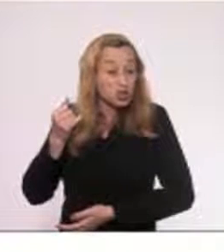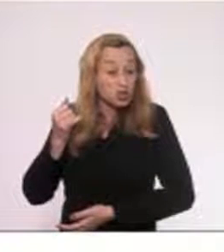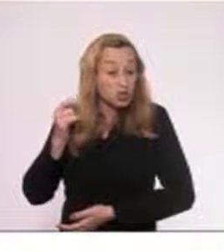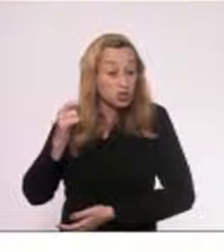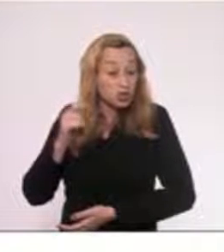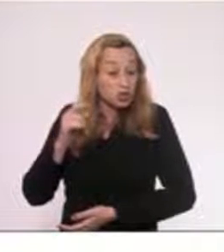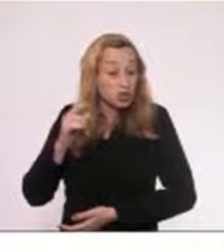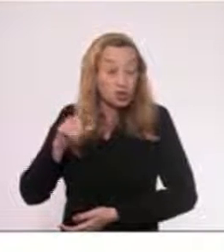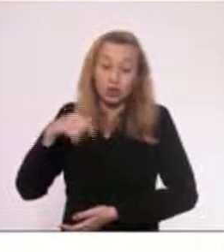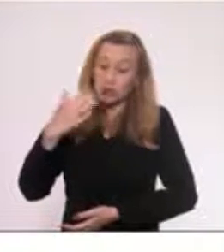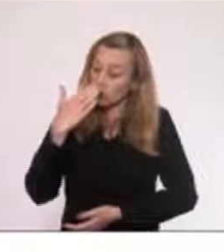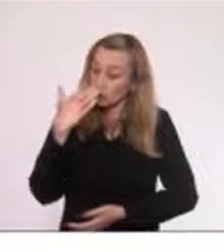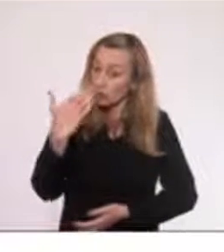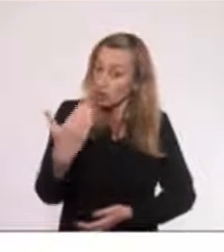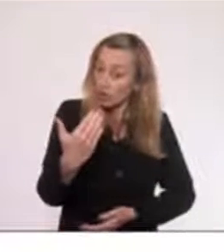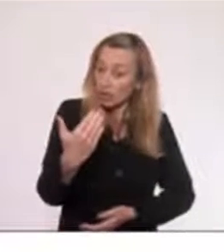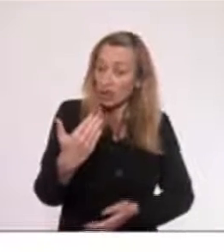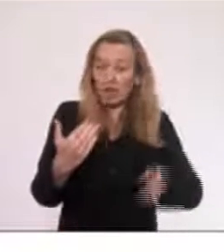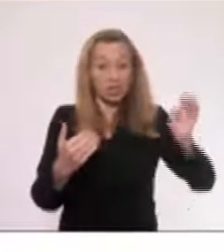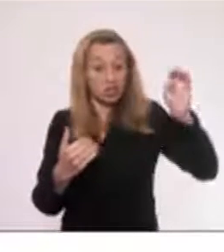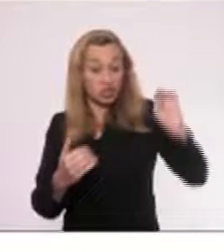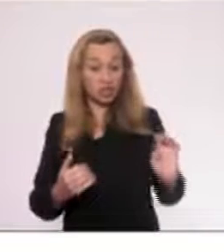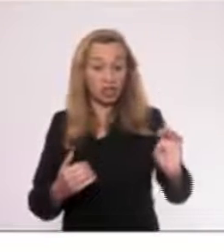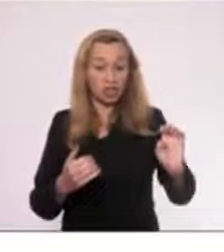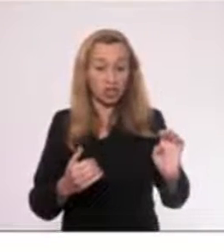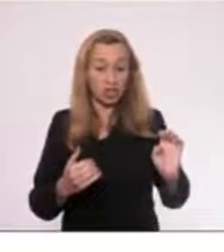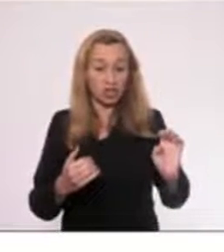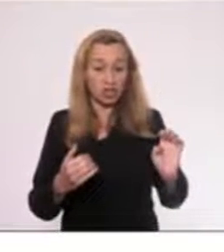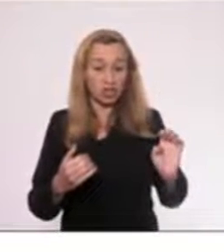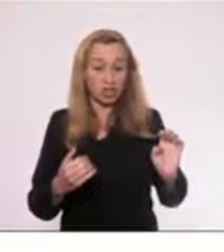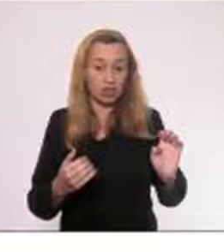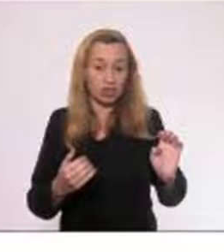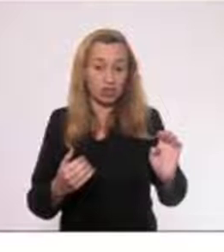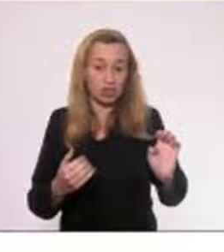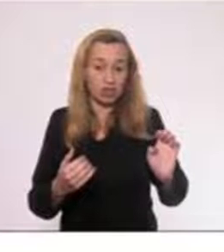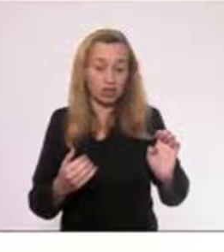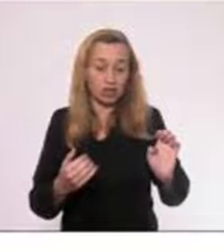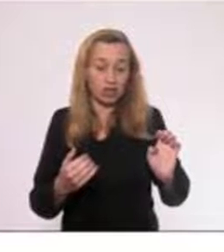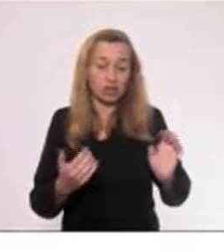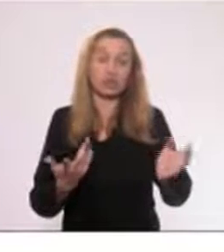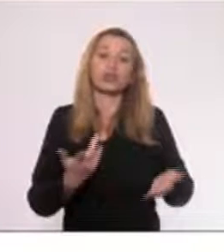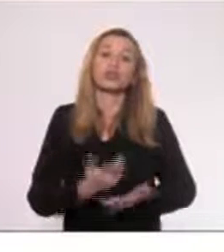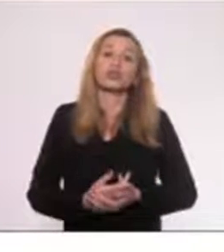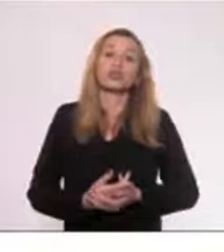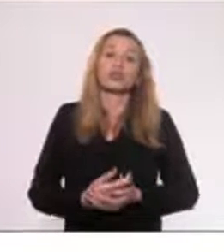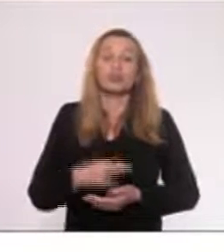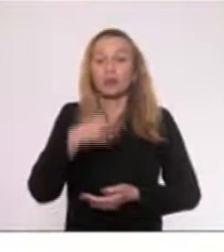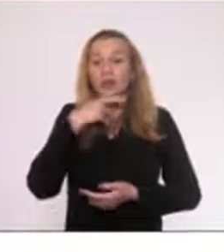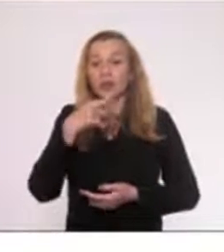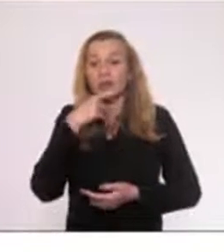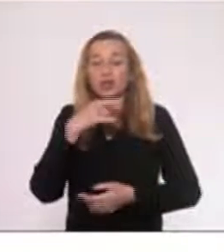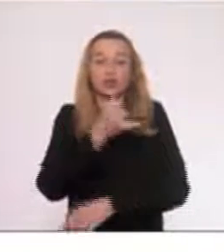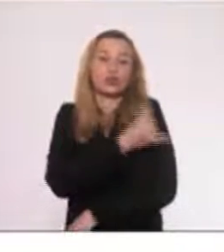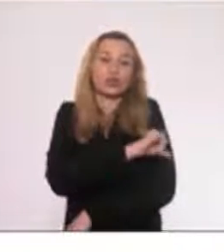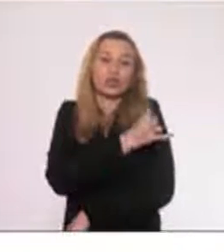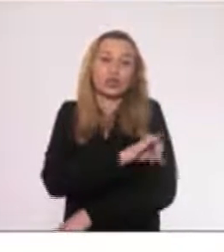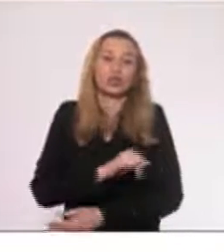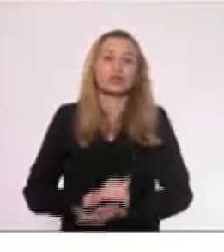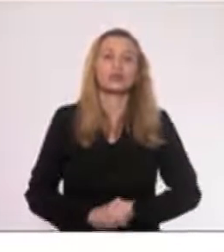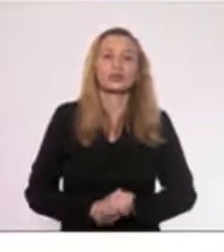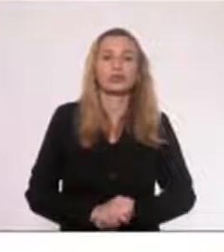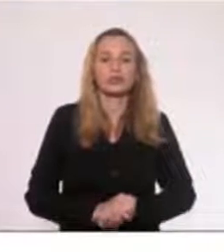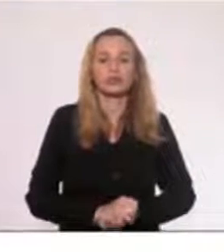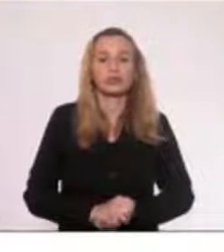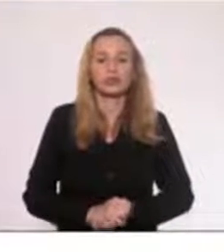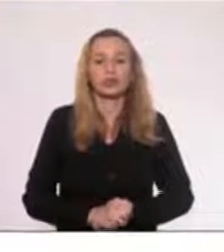nós enfrentarmos uma esquerda obscura no parlamento no Rio de Janeiro, eu